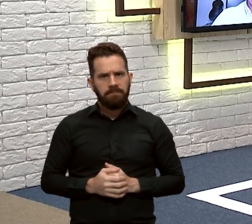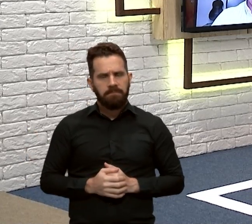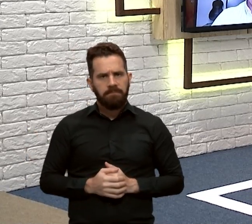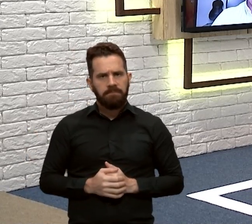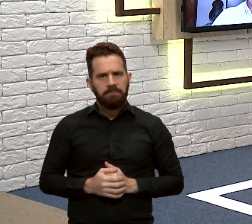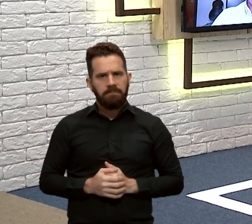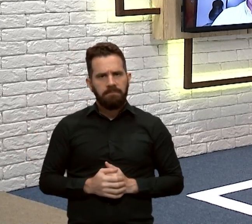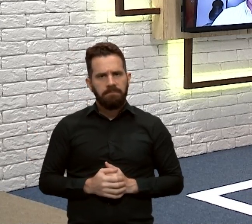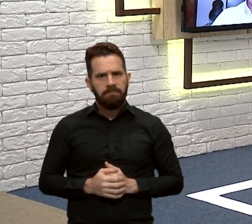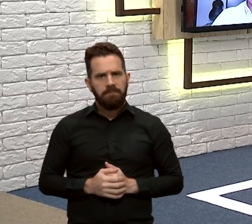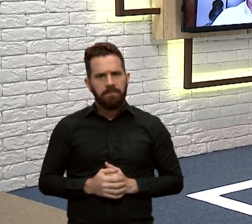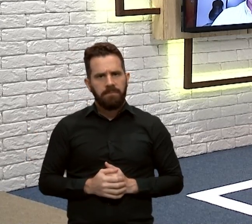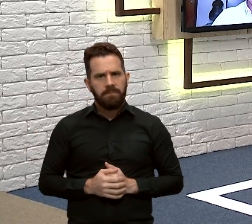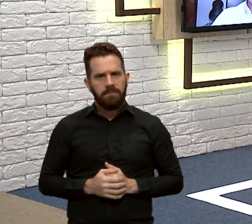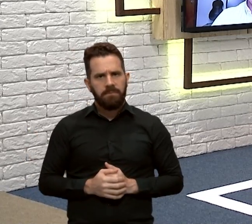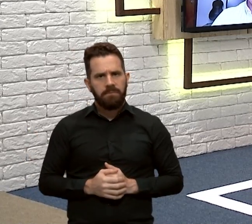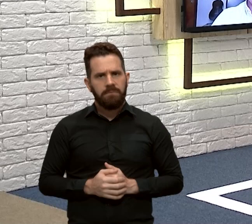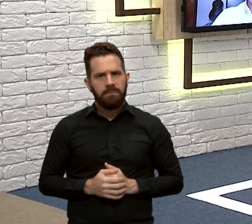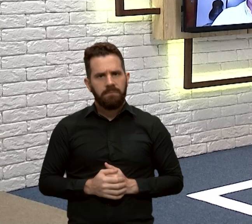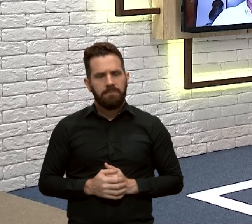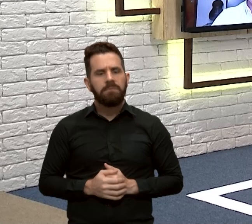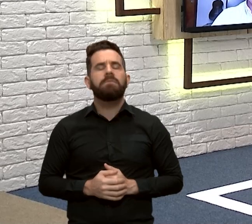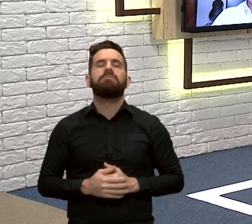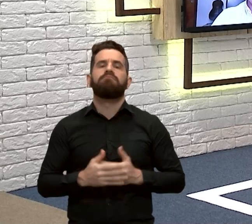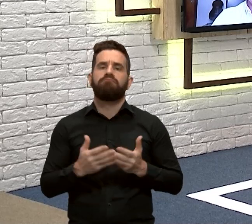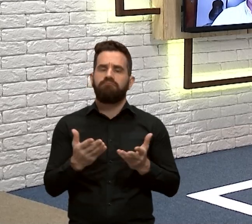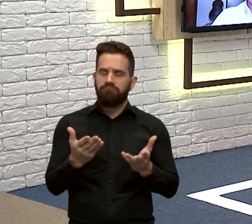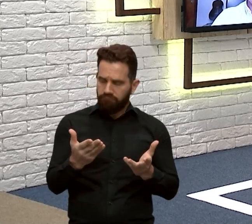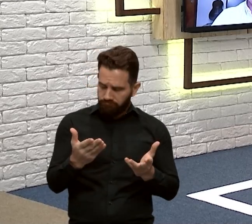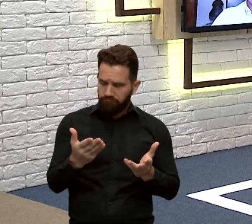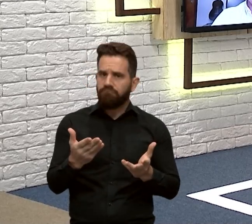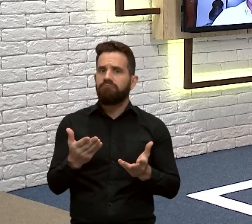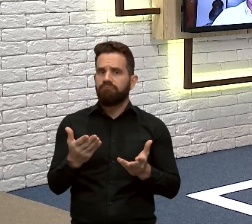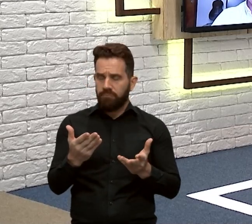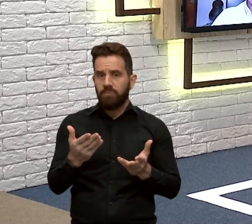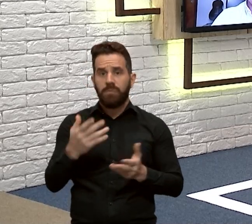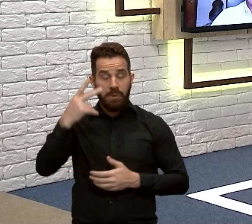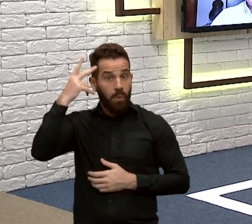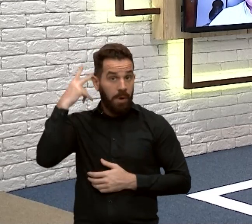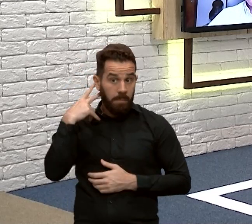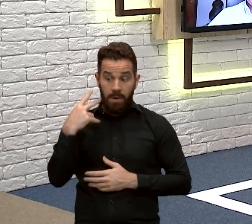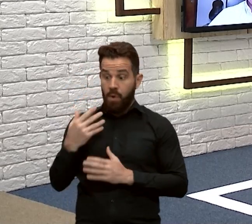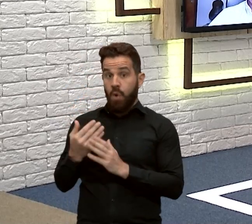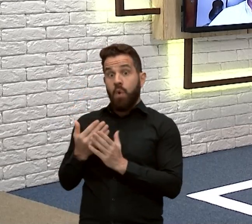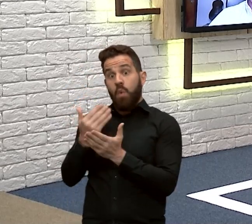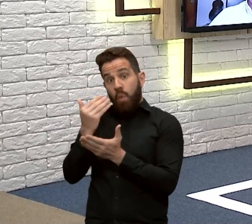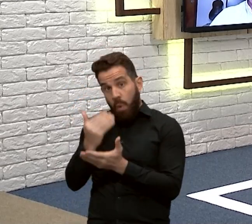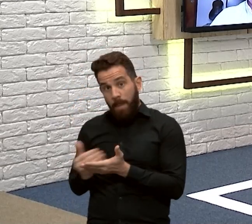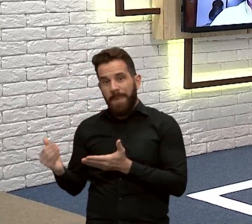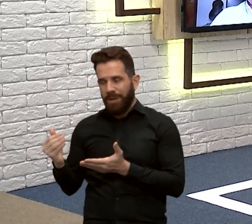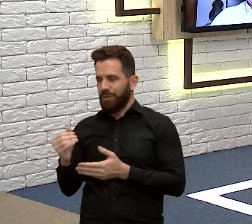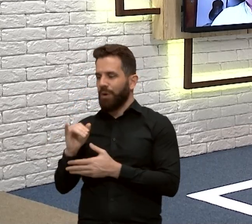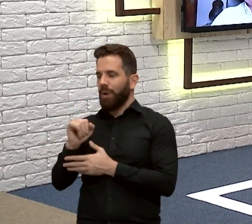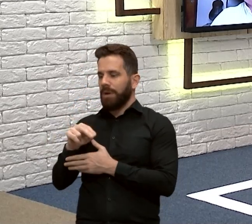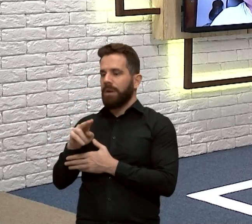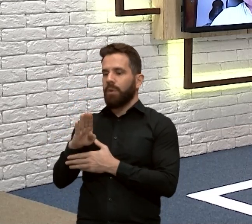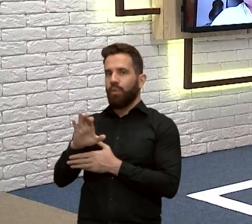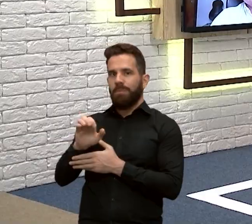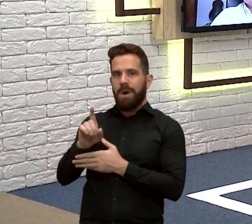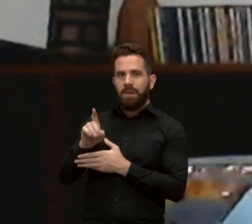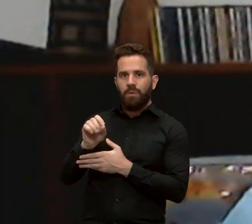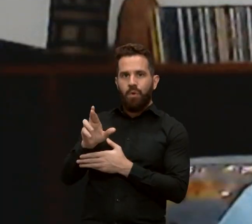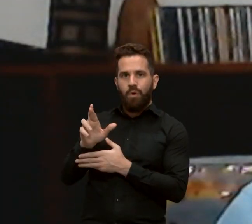Camila, nós começamos a incubadora social com esse público de catadores de material